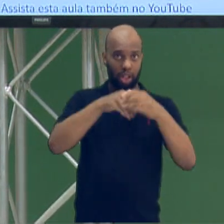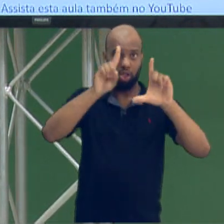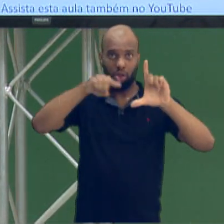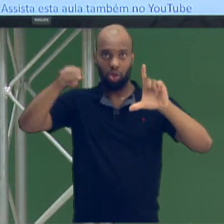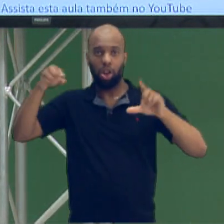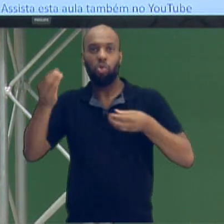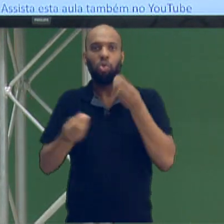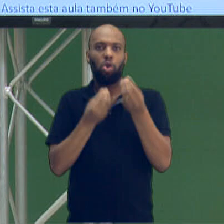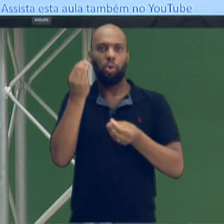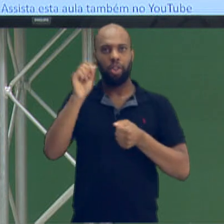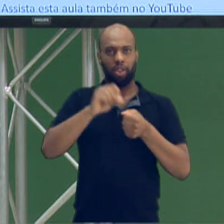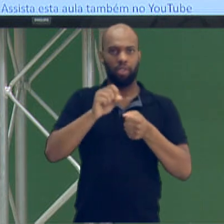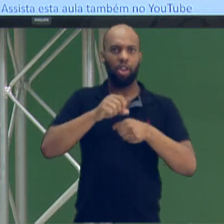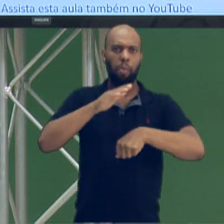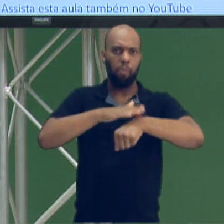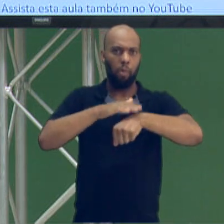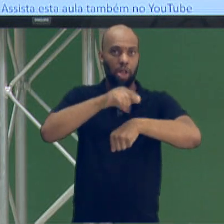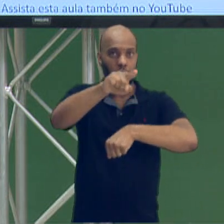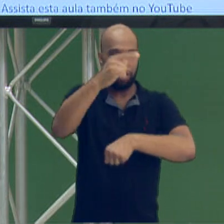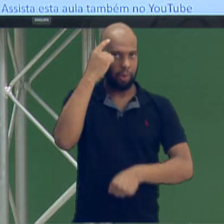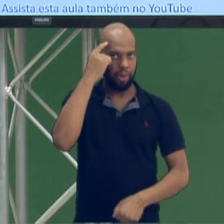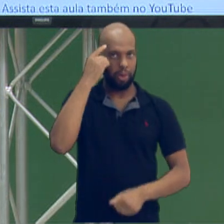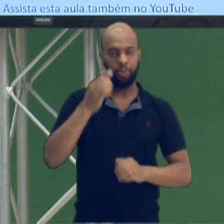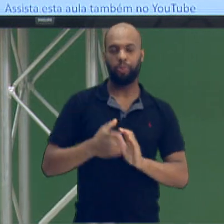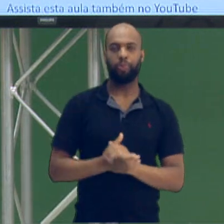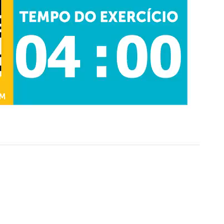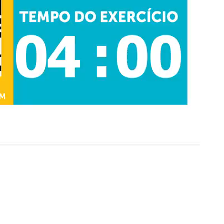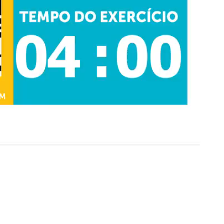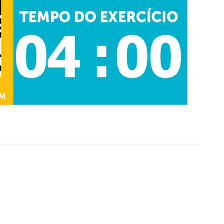gráfico como que a gente faz isso. Um tempinho para vocês pensarem.